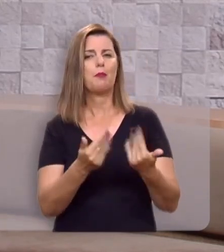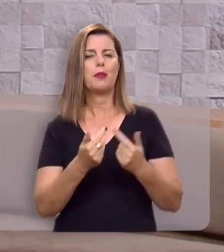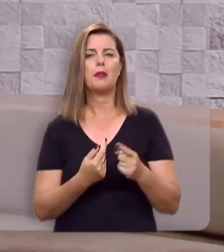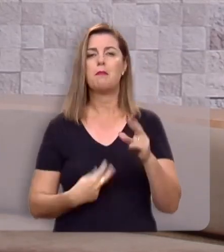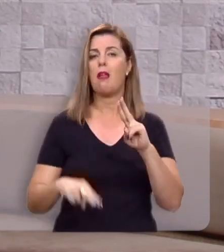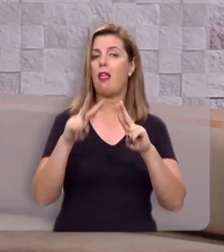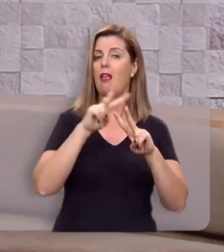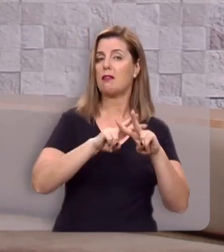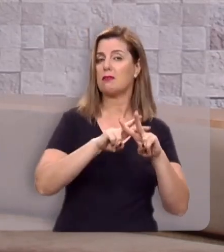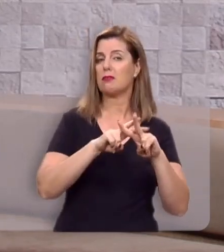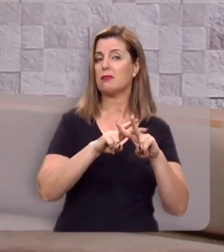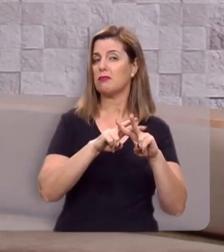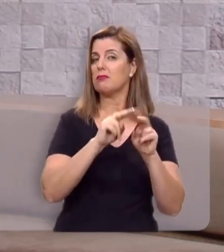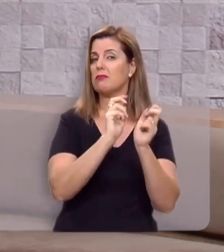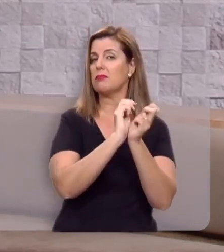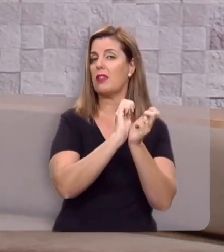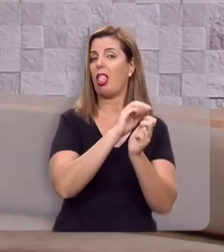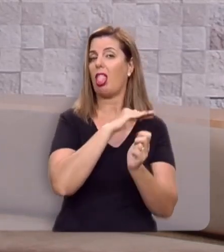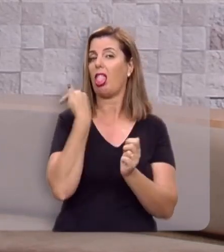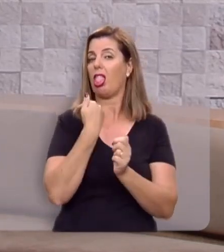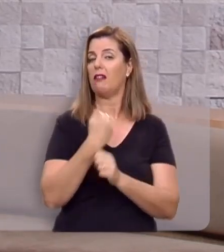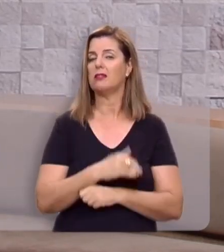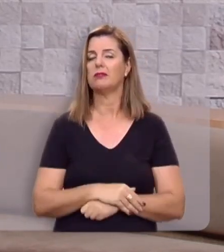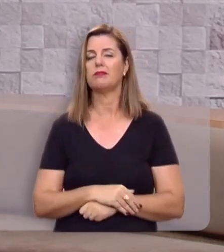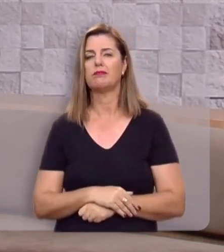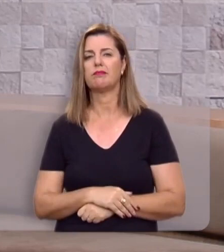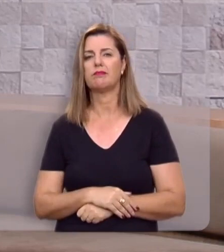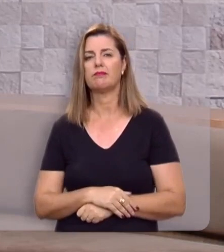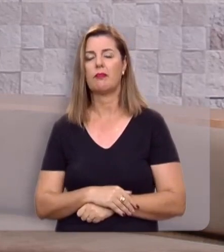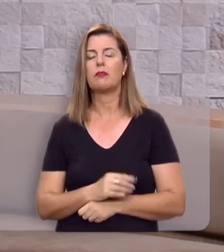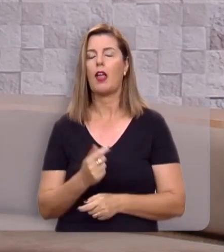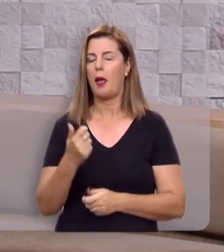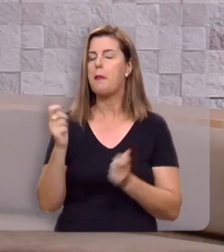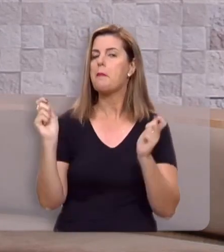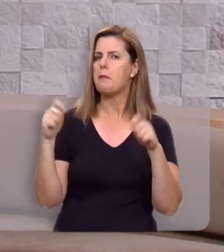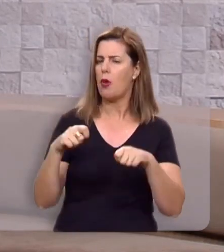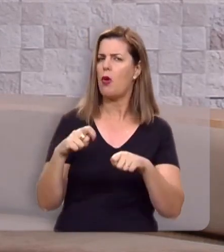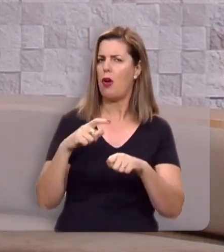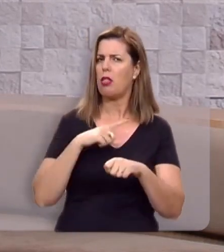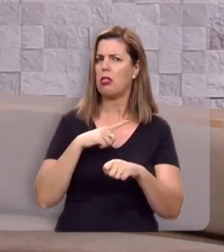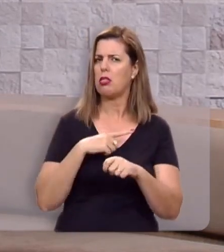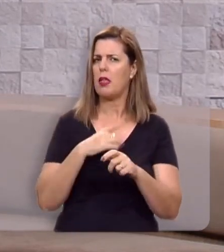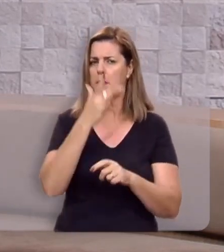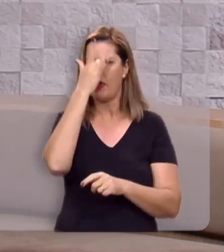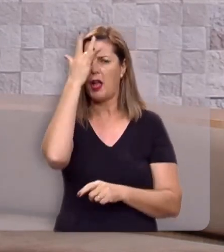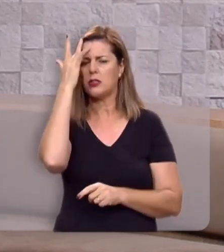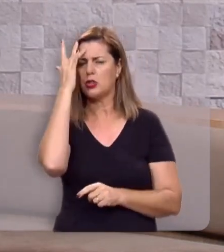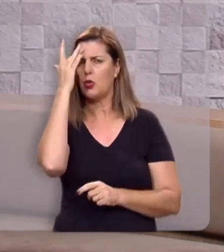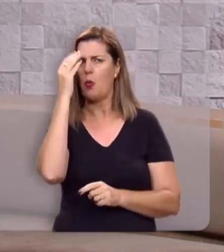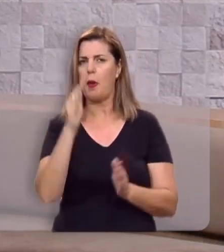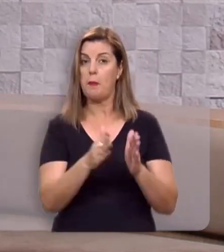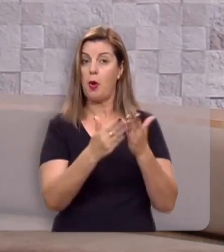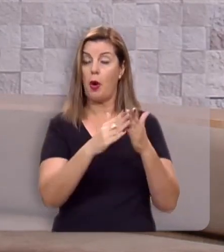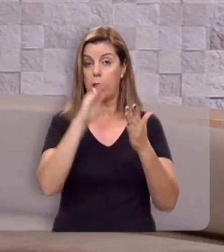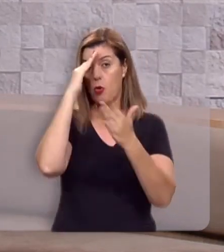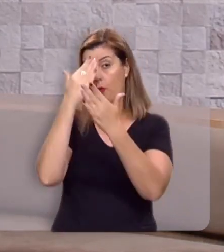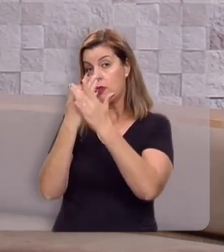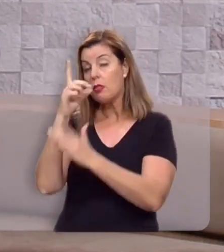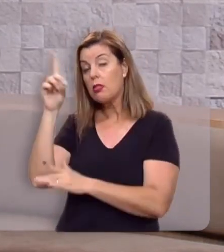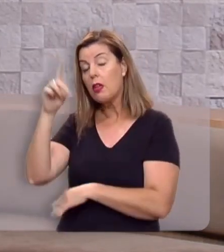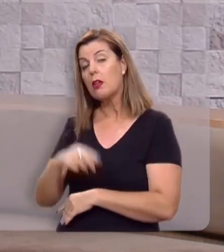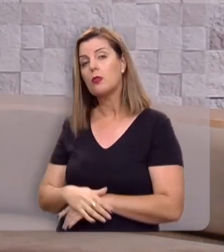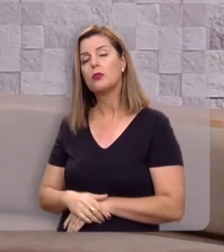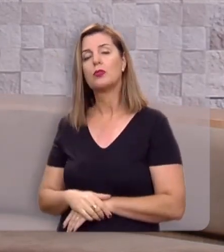pobre, numa prisão, sendo degolado. Então é possível ser uma pessoa pobre e confiar em